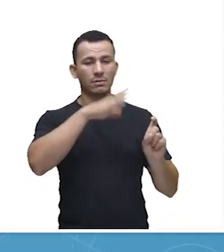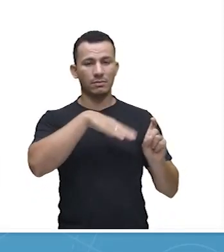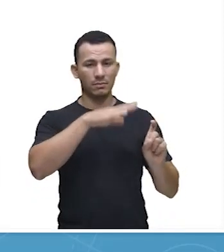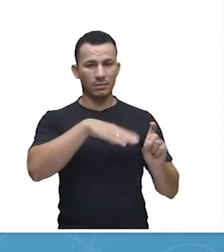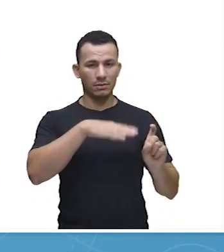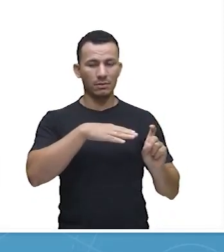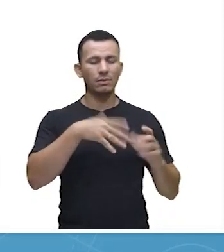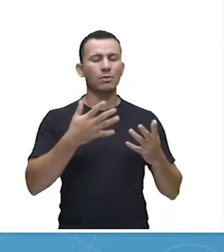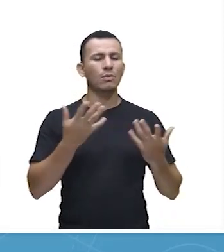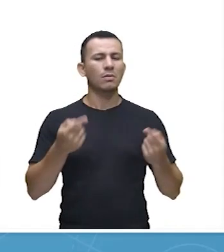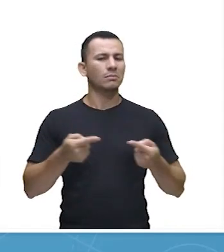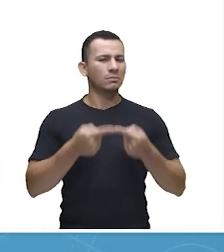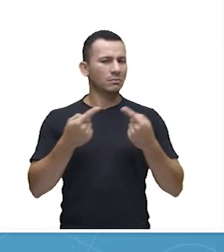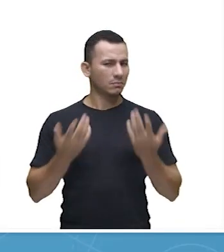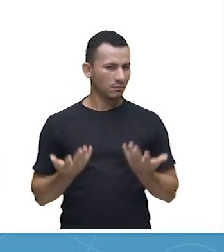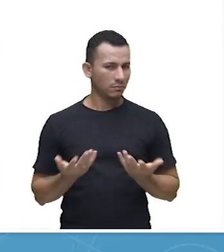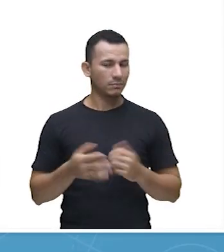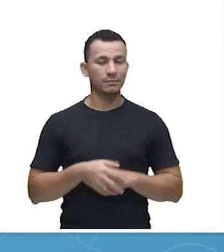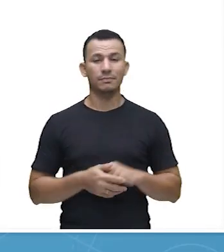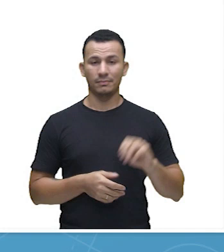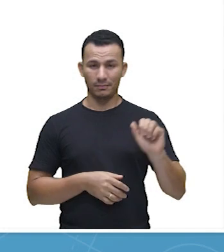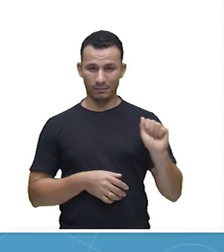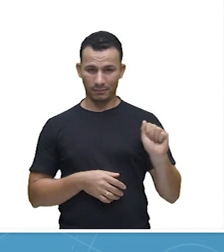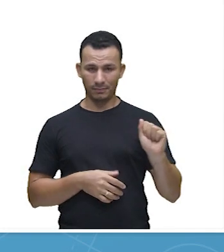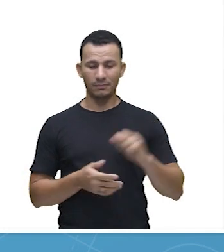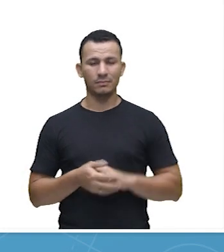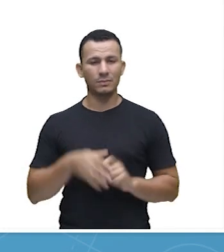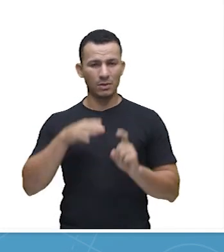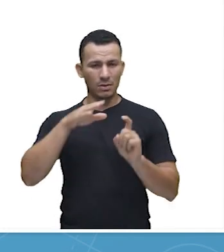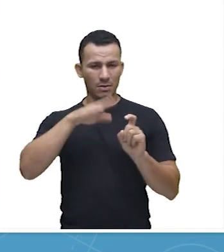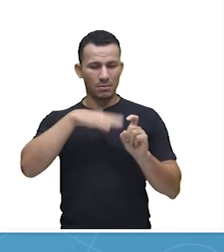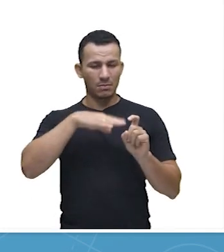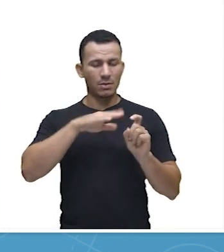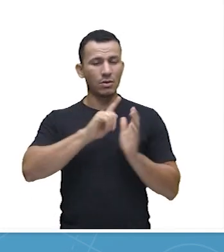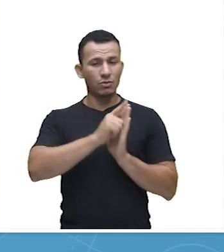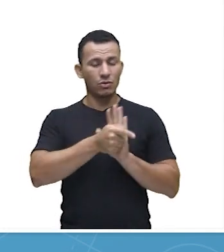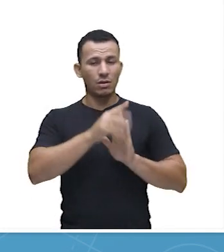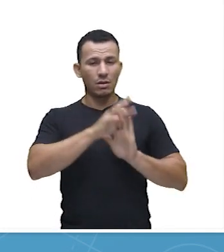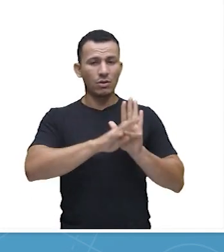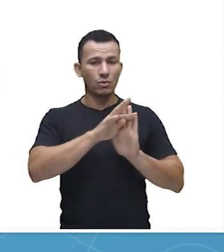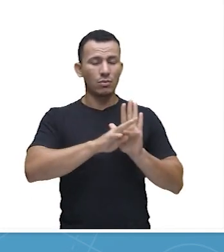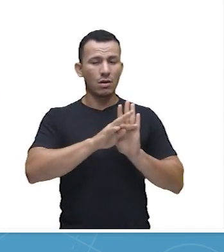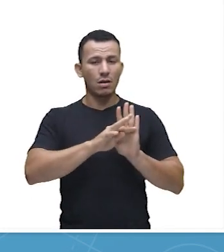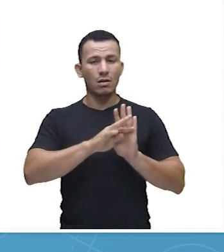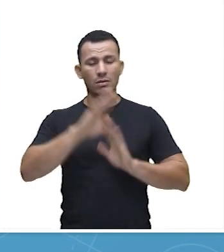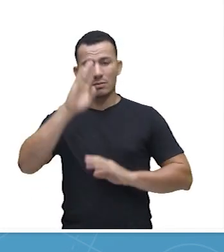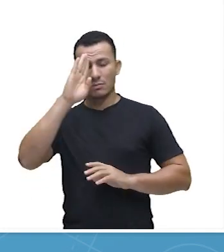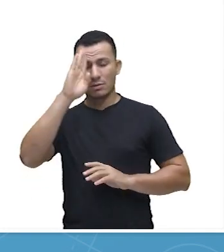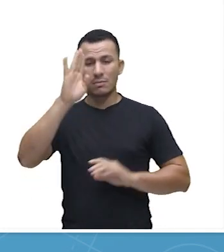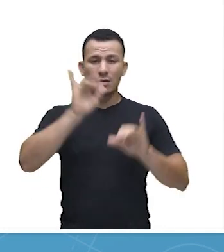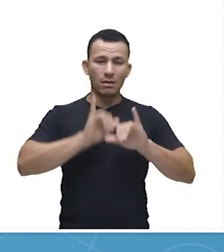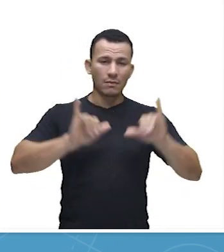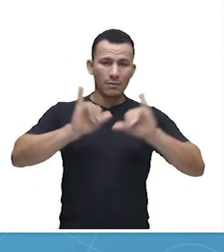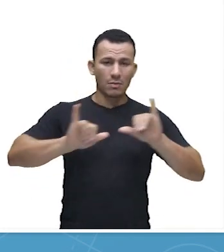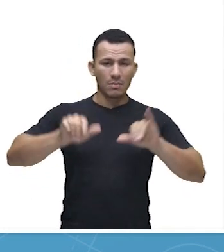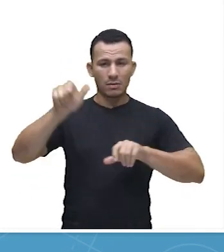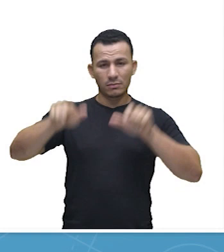mais adequado? Seria a letra A, o mito é um gênero textual que tem a finalidade de informar as